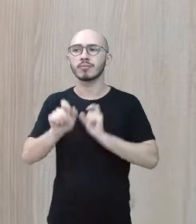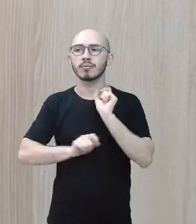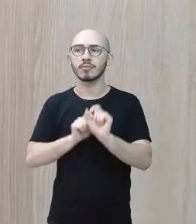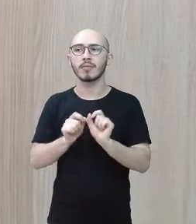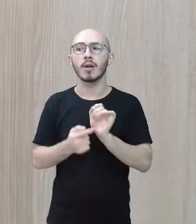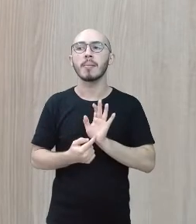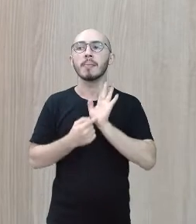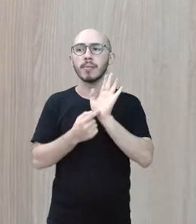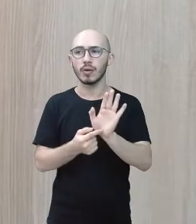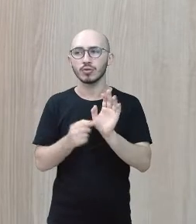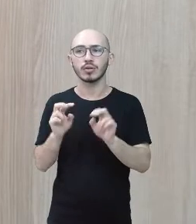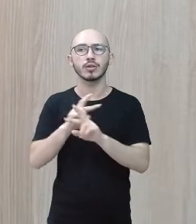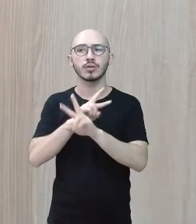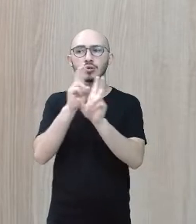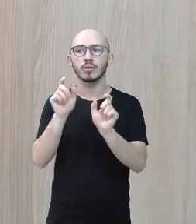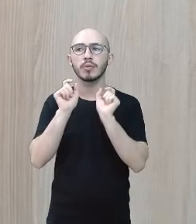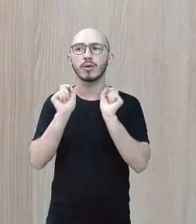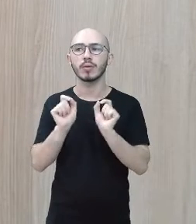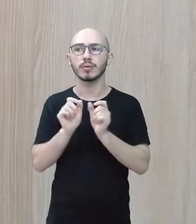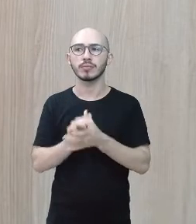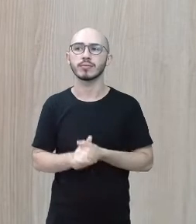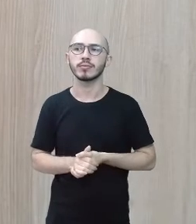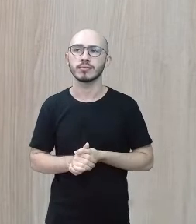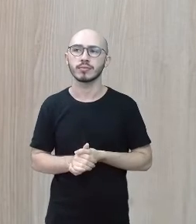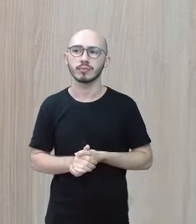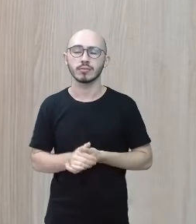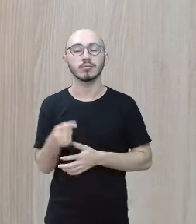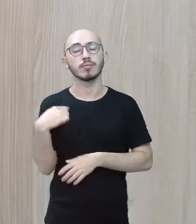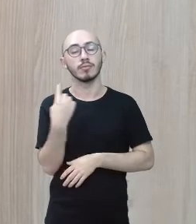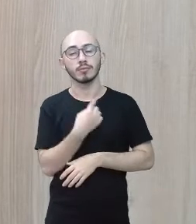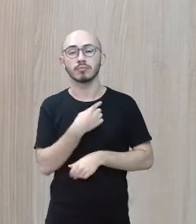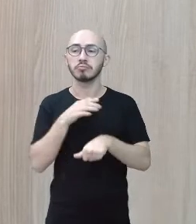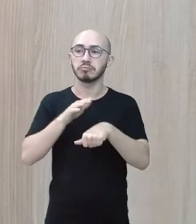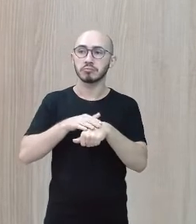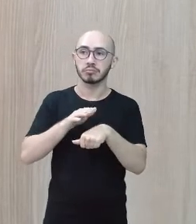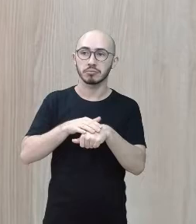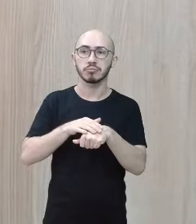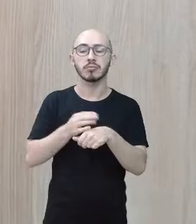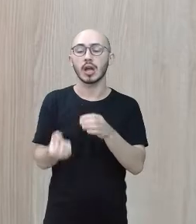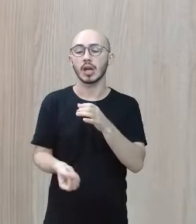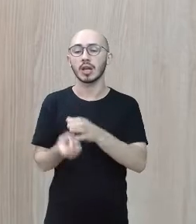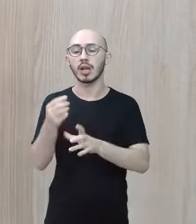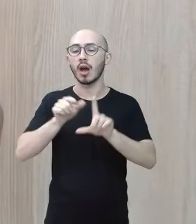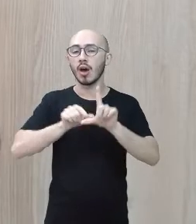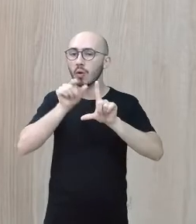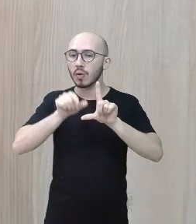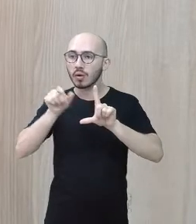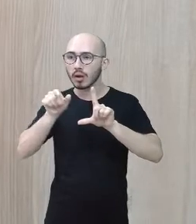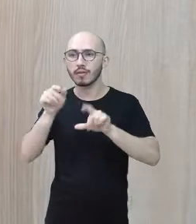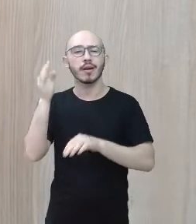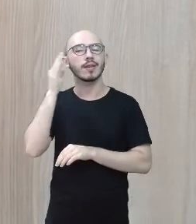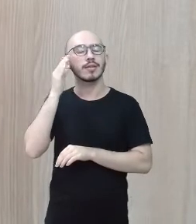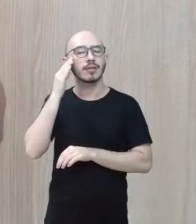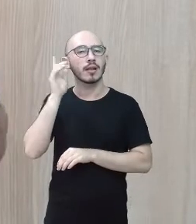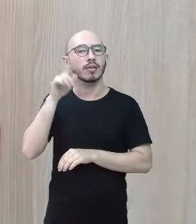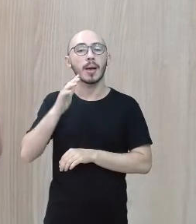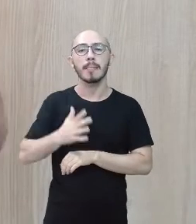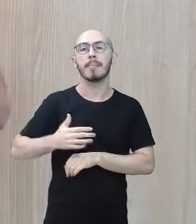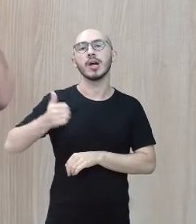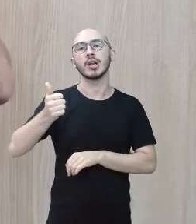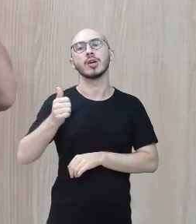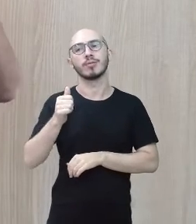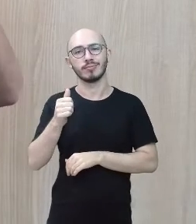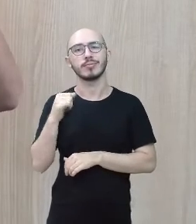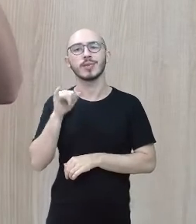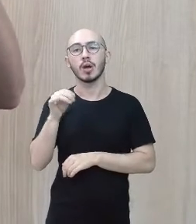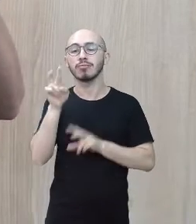a ideia de que quando a gente vai fazer esses gráficos, o entendimento ele fica bastante melhor da